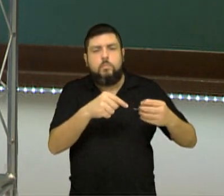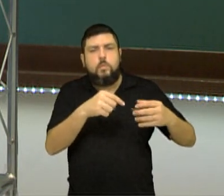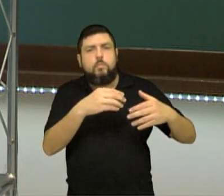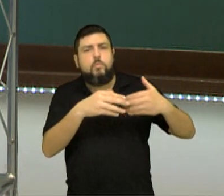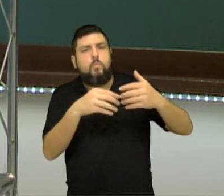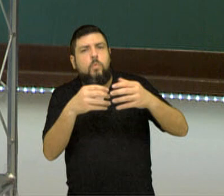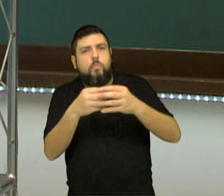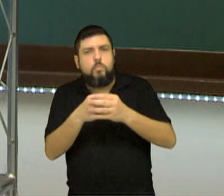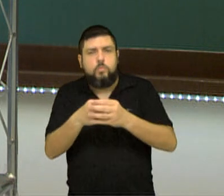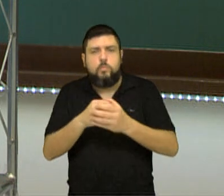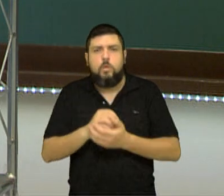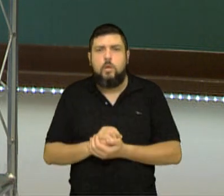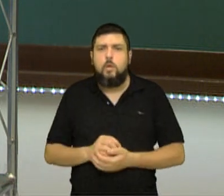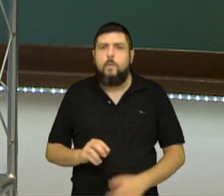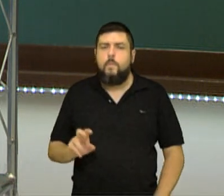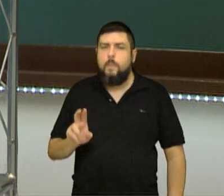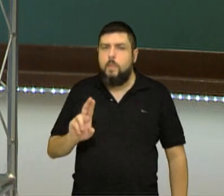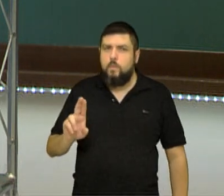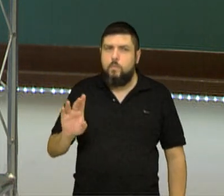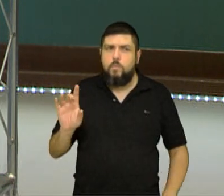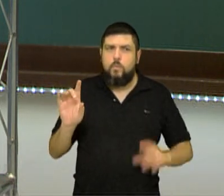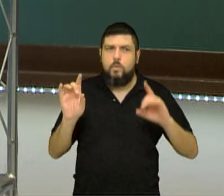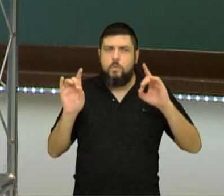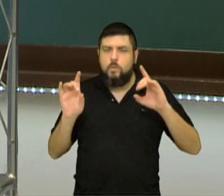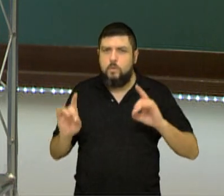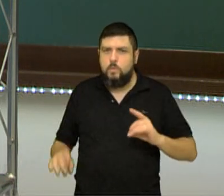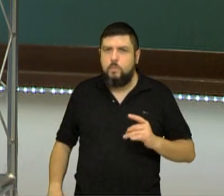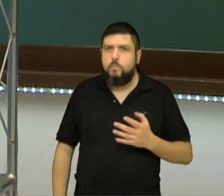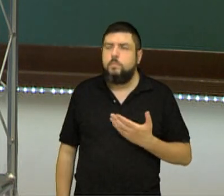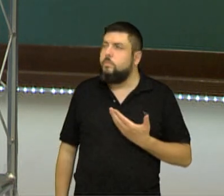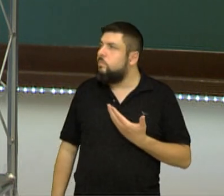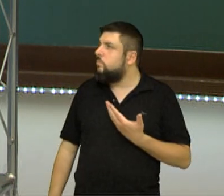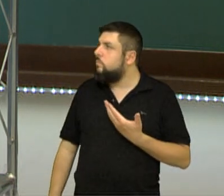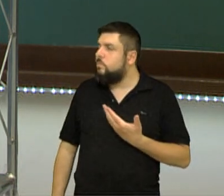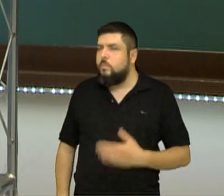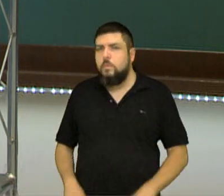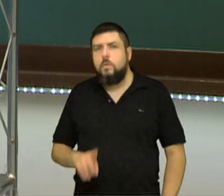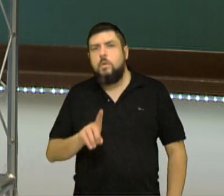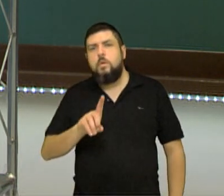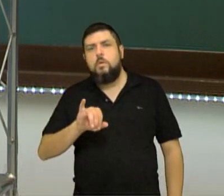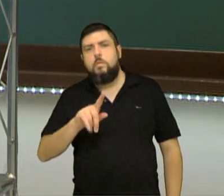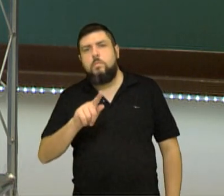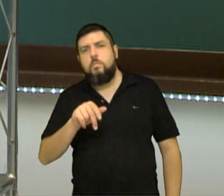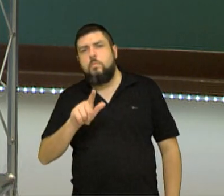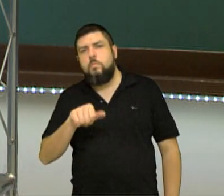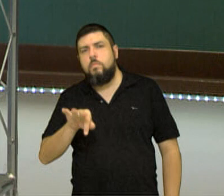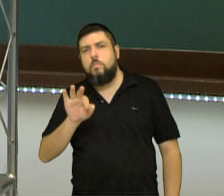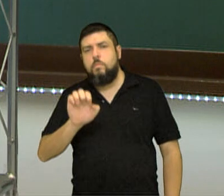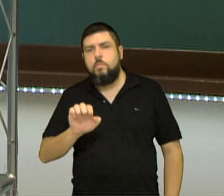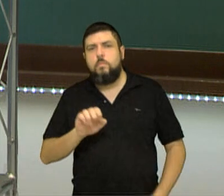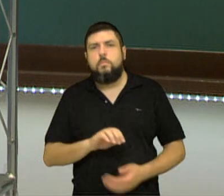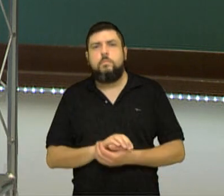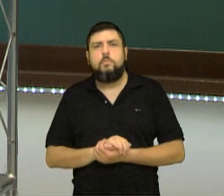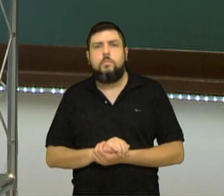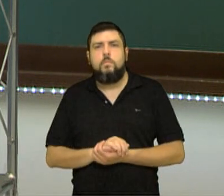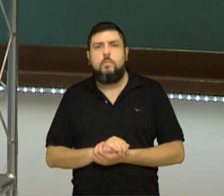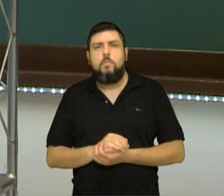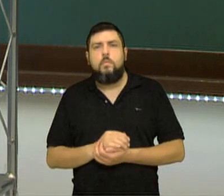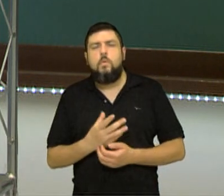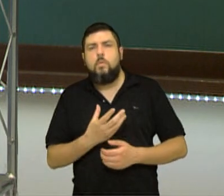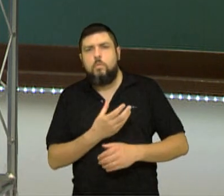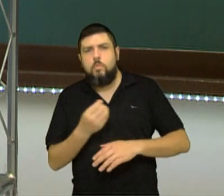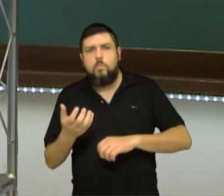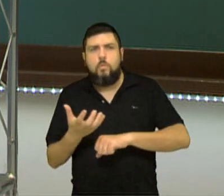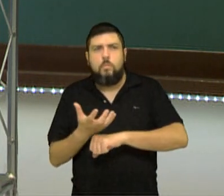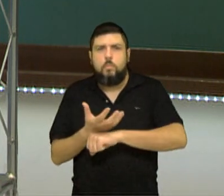nome desse ciclo agora tem um nome especial, que é o chamado ciclo diplobionte, tá? Então acontece ali em algas multicelulares, fungos